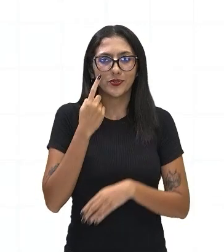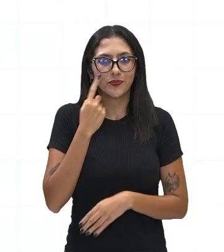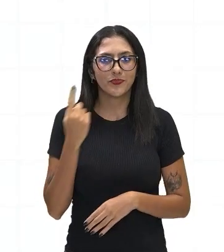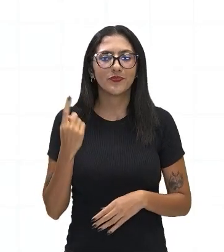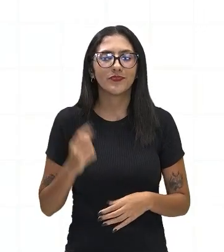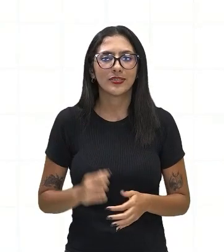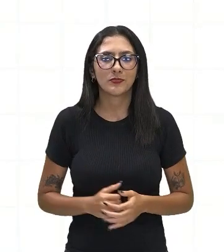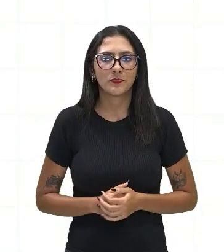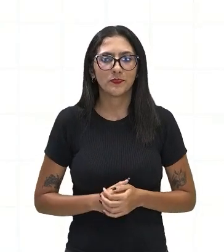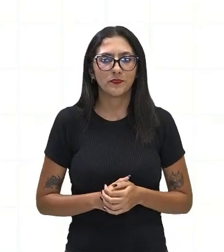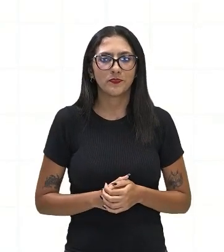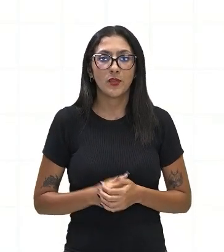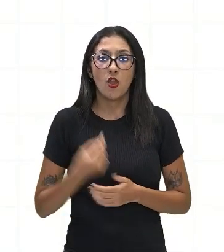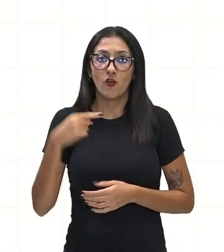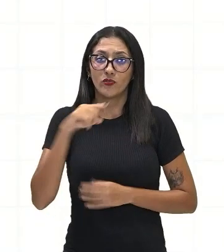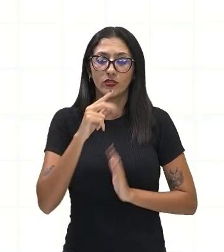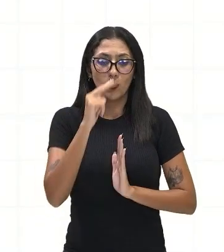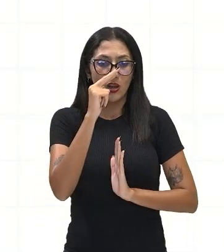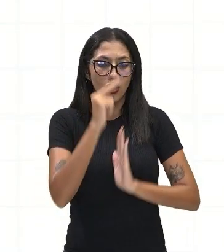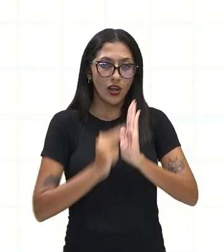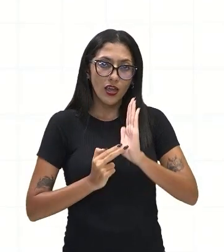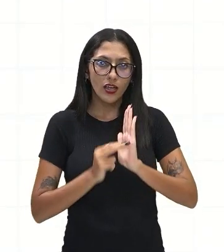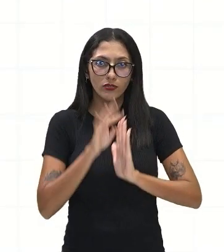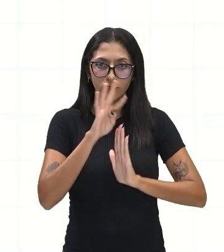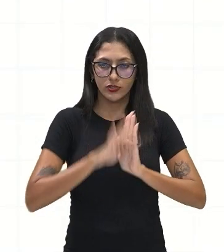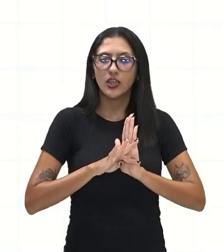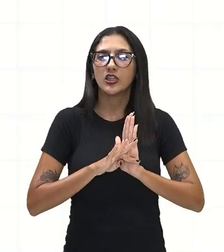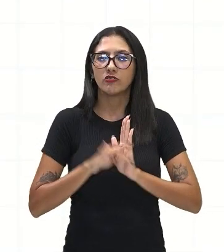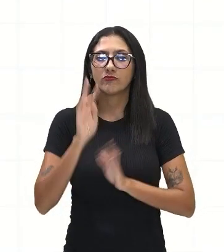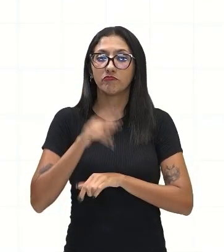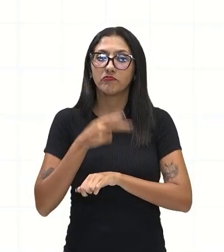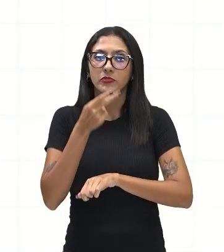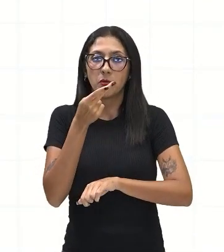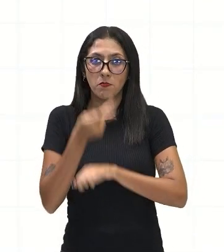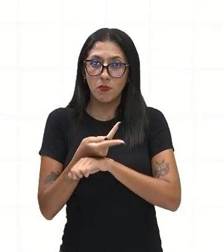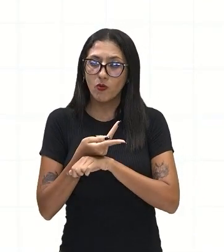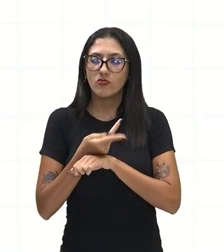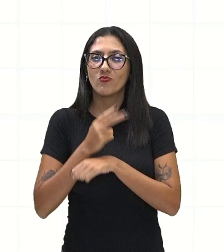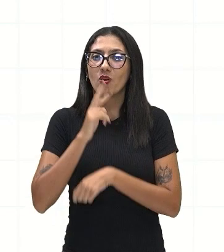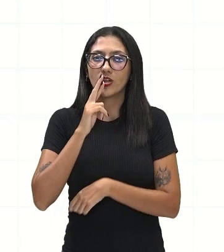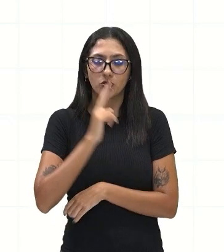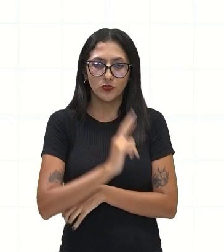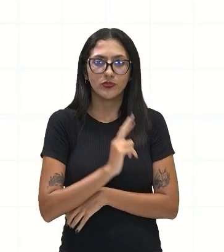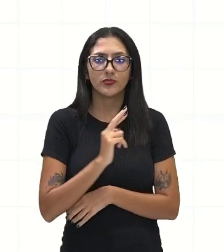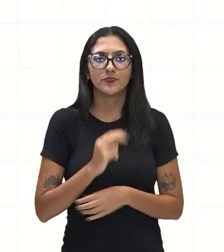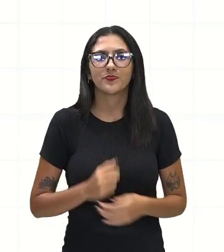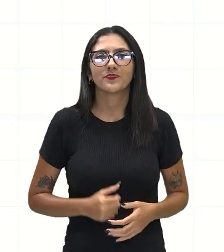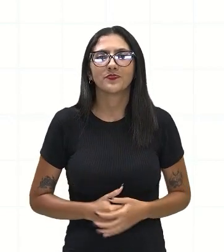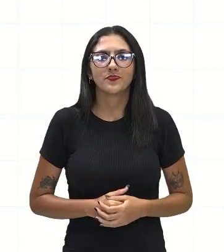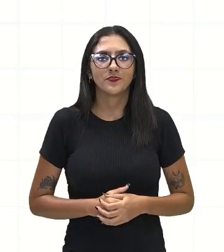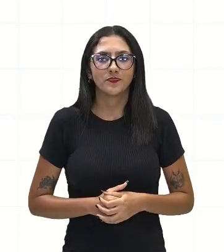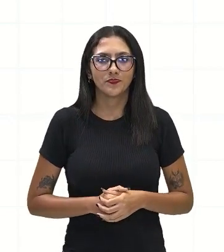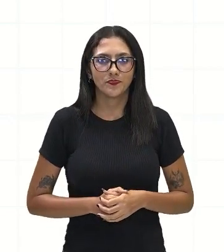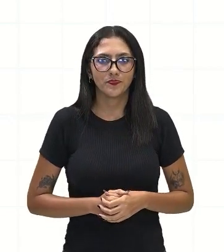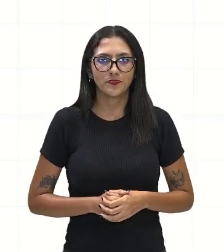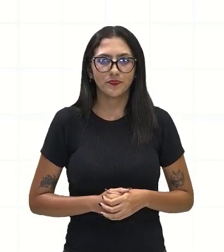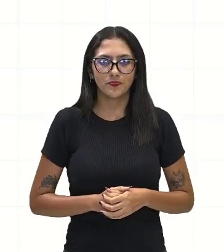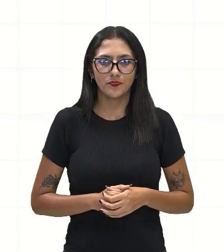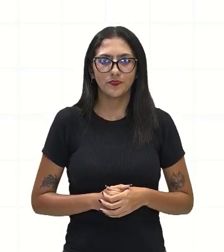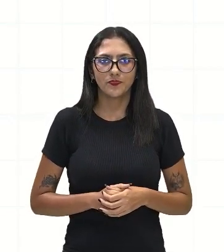Você vai ler esse texto e responder comigo. Você responde aí, no seu caderno. Vamos lá.